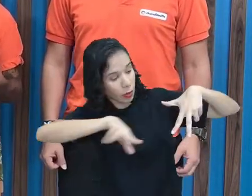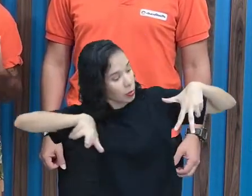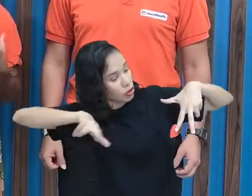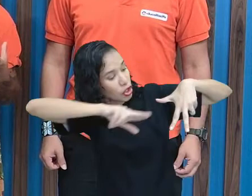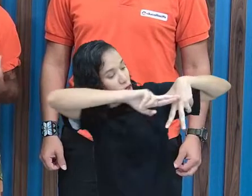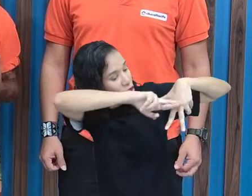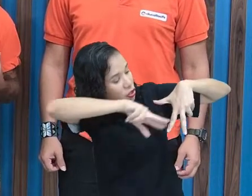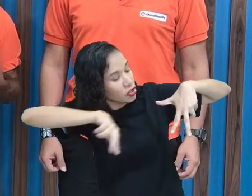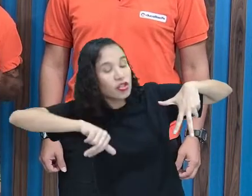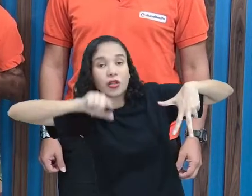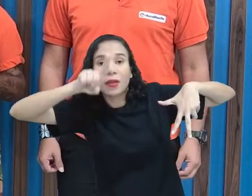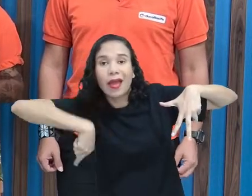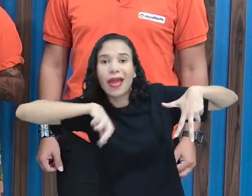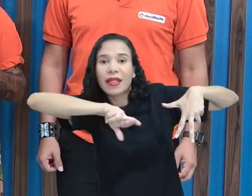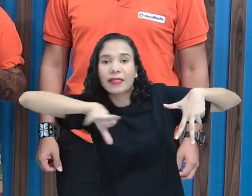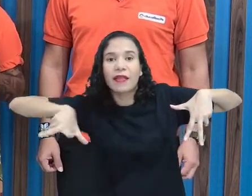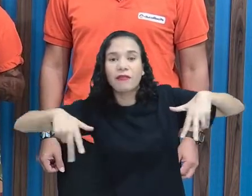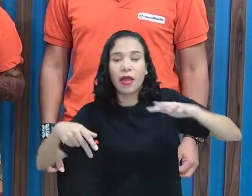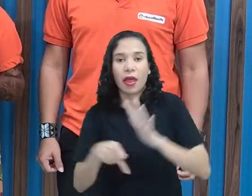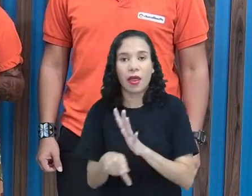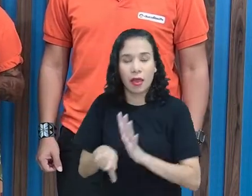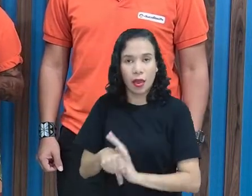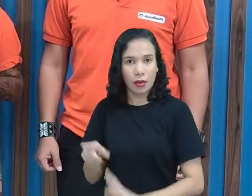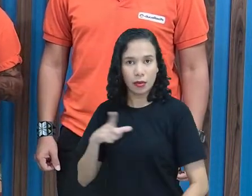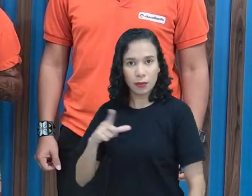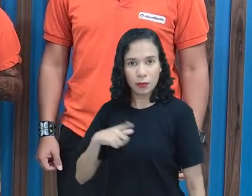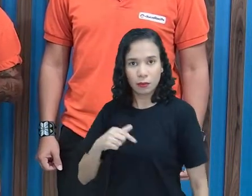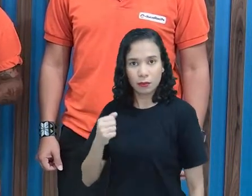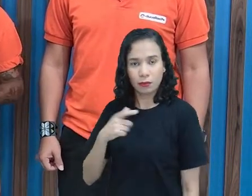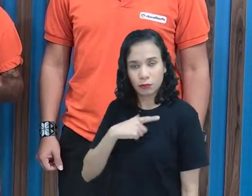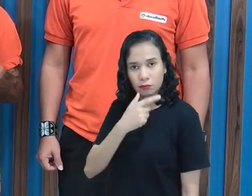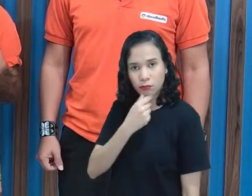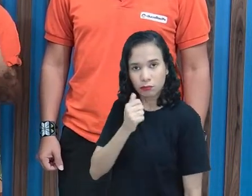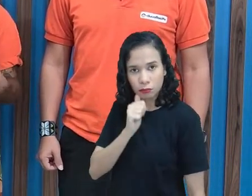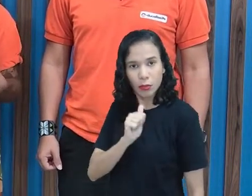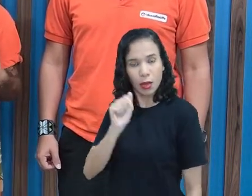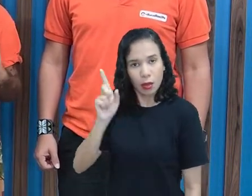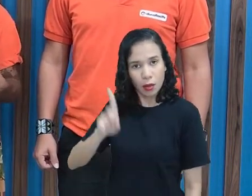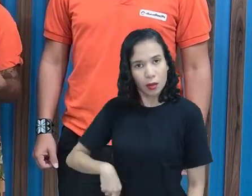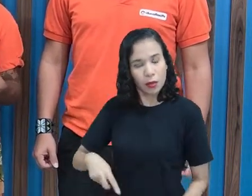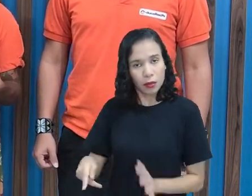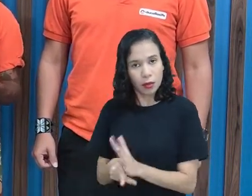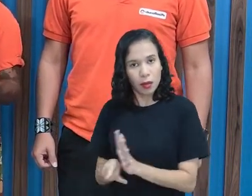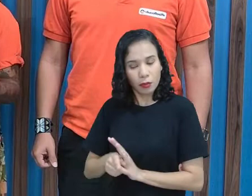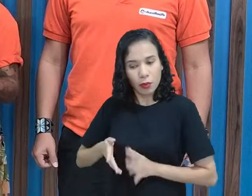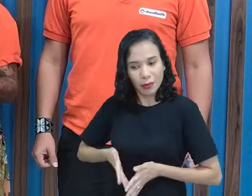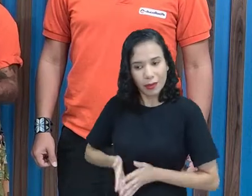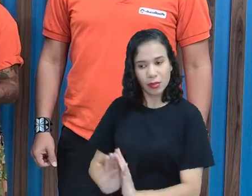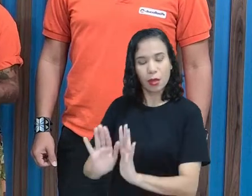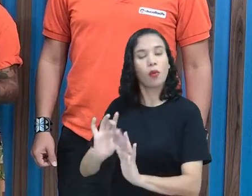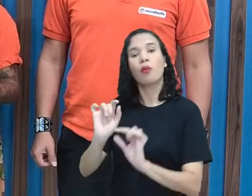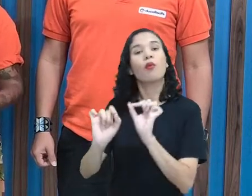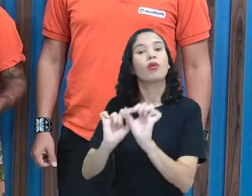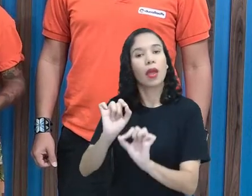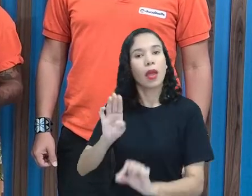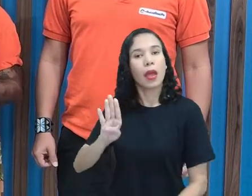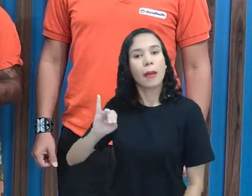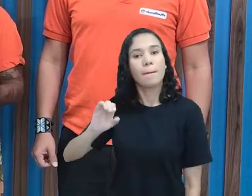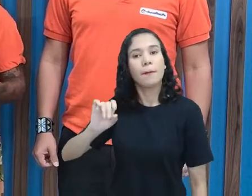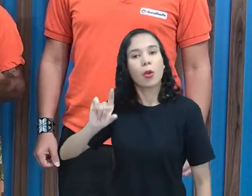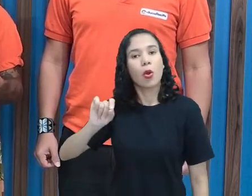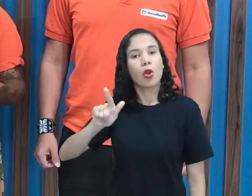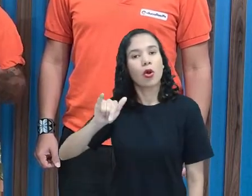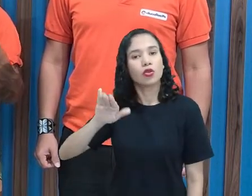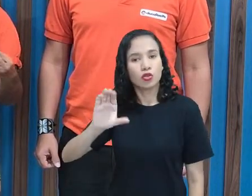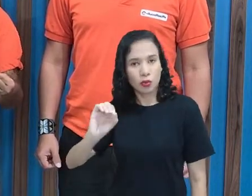é diferente de sexo biológico, por exemplo. Que aí o sexo biológico é como você nasceu. Você nasceu